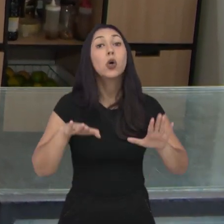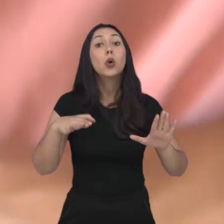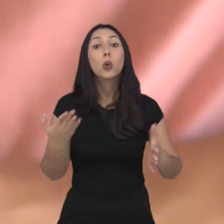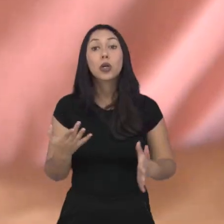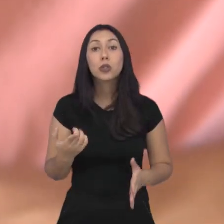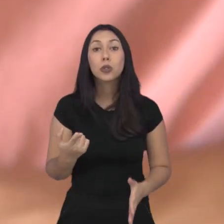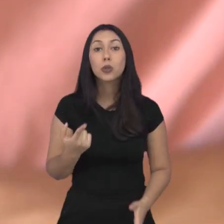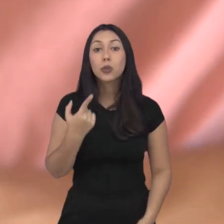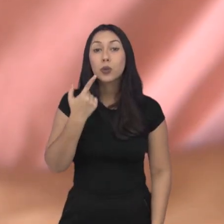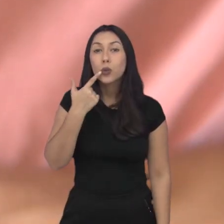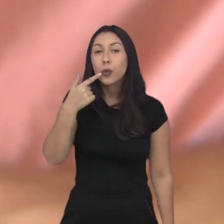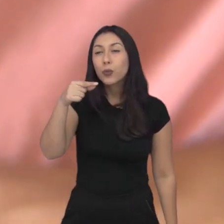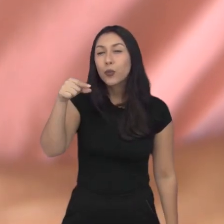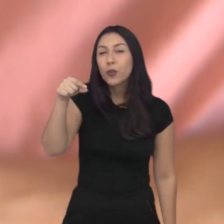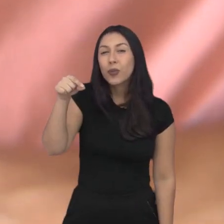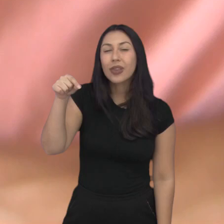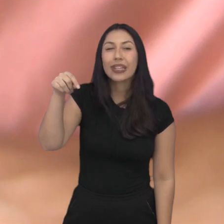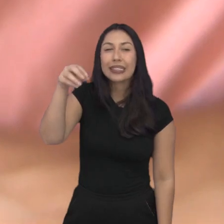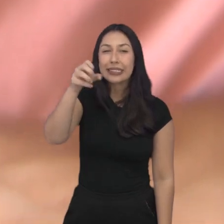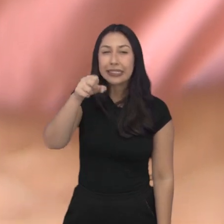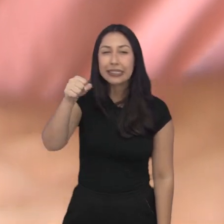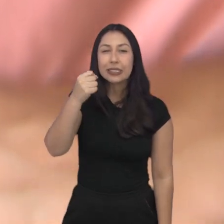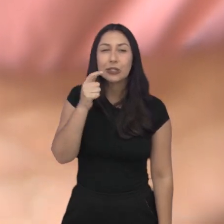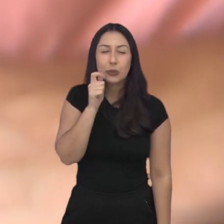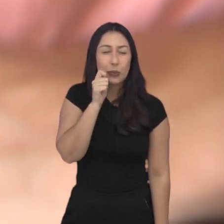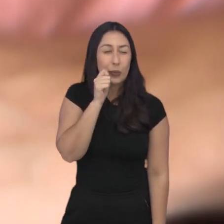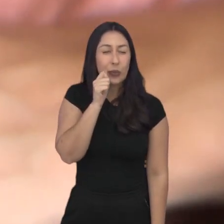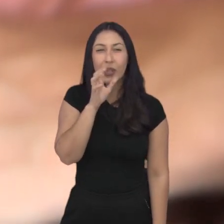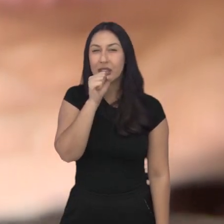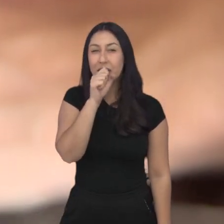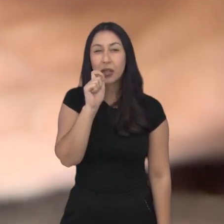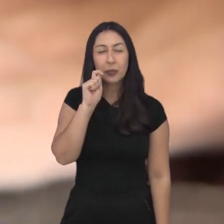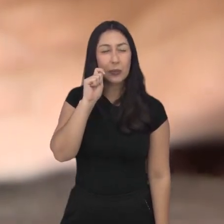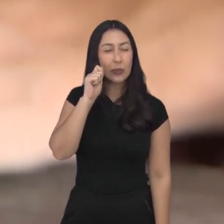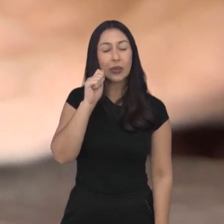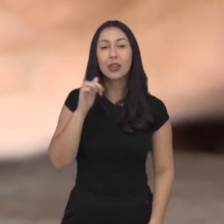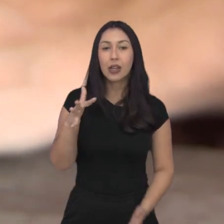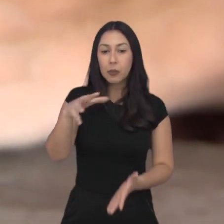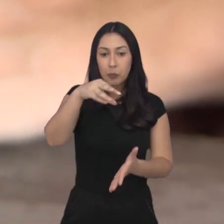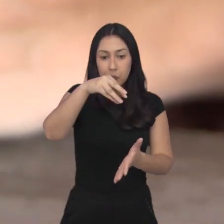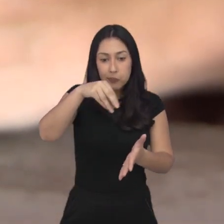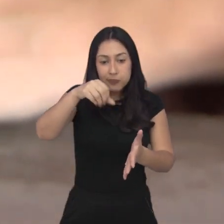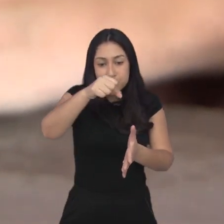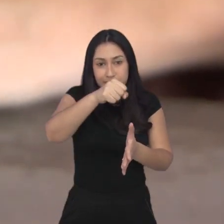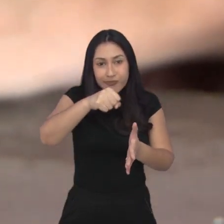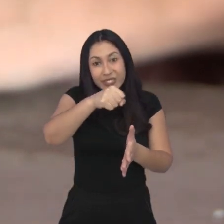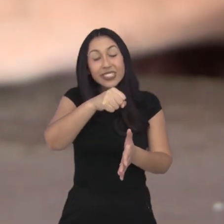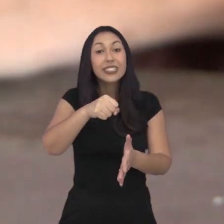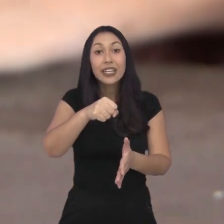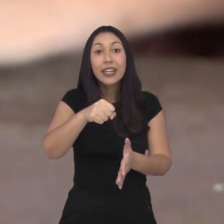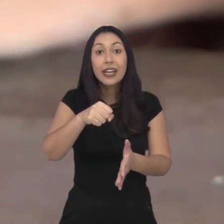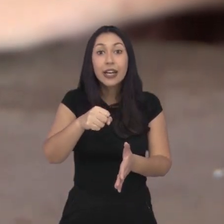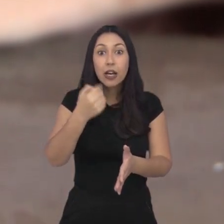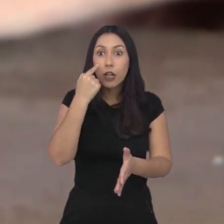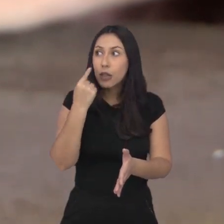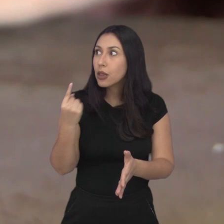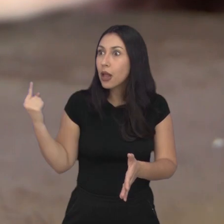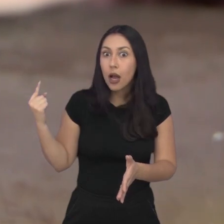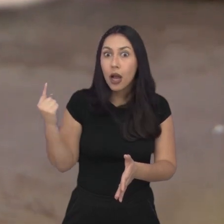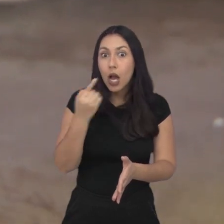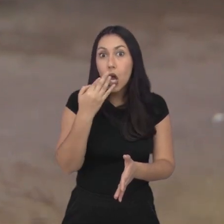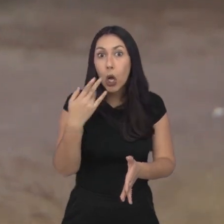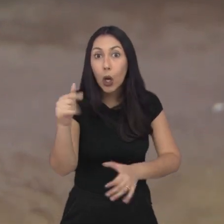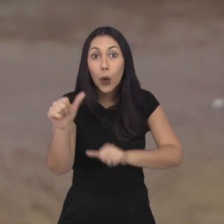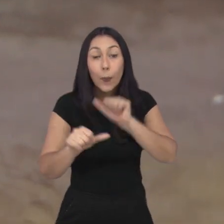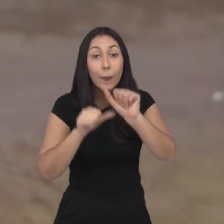borboleta. Quando a gente pinga algumas gotinhas de um cítrico nela, limão, laranja, até maracujá, ela tende